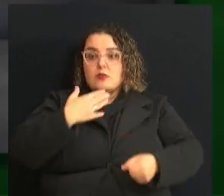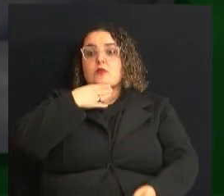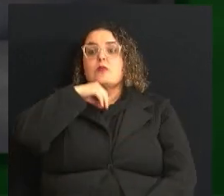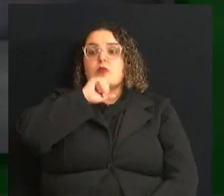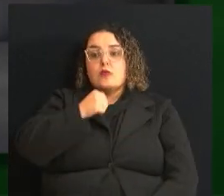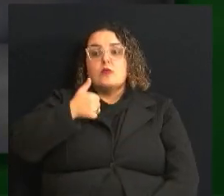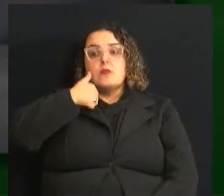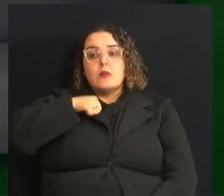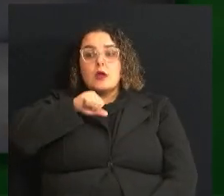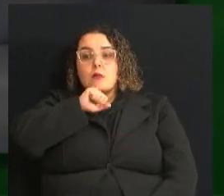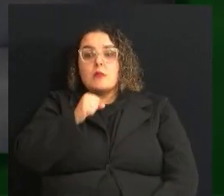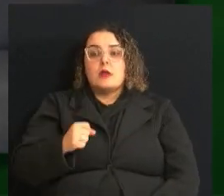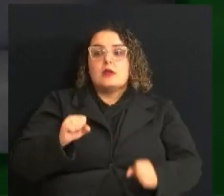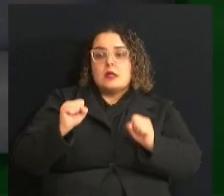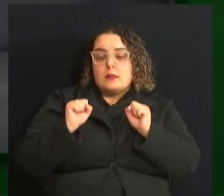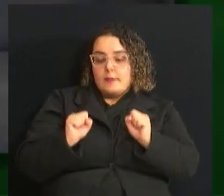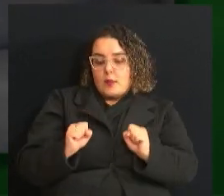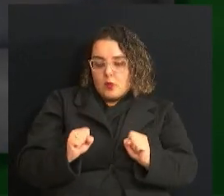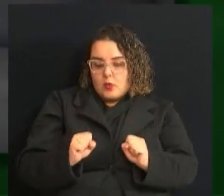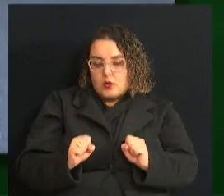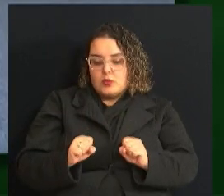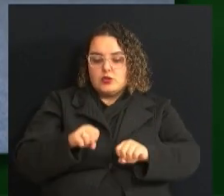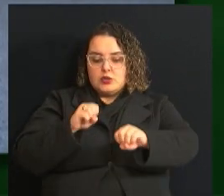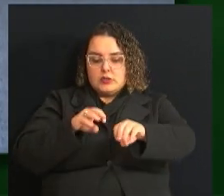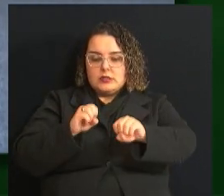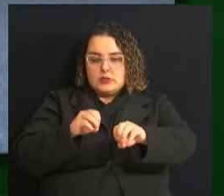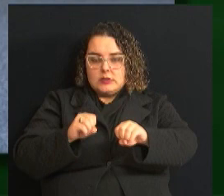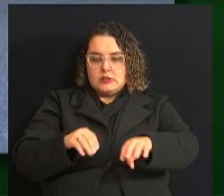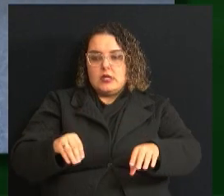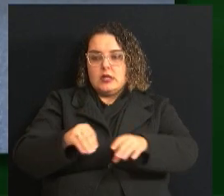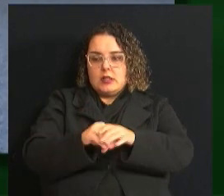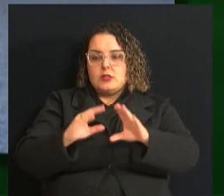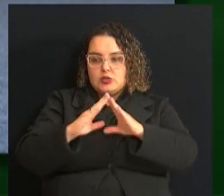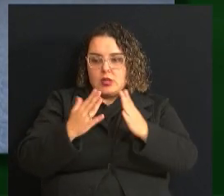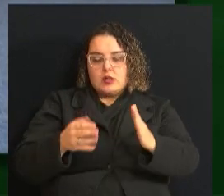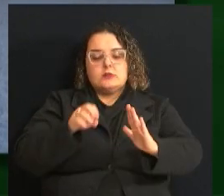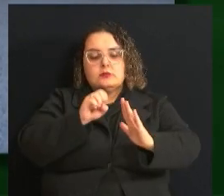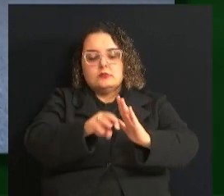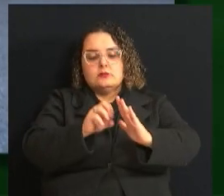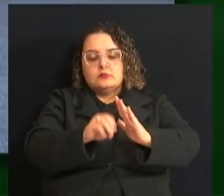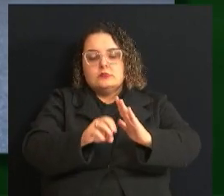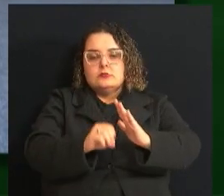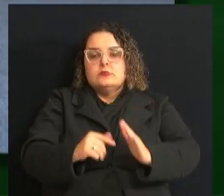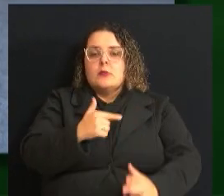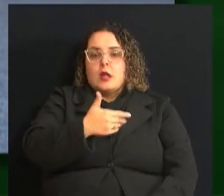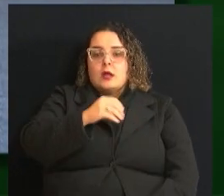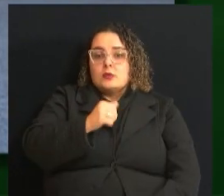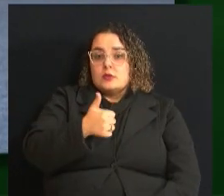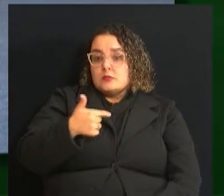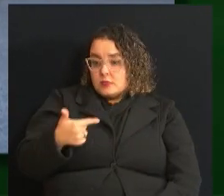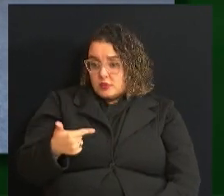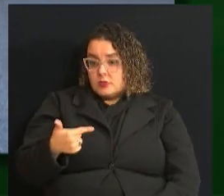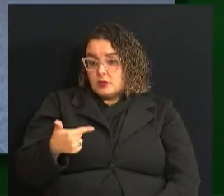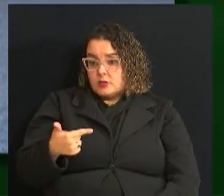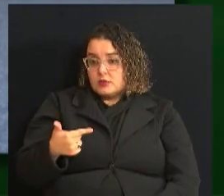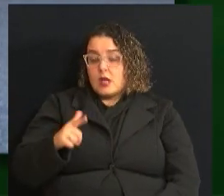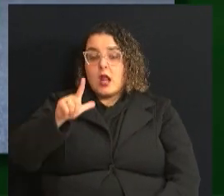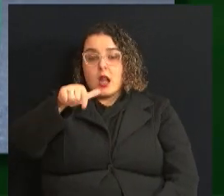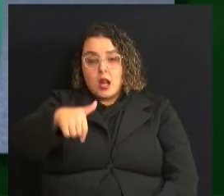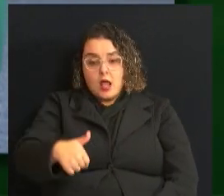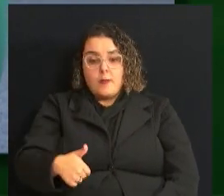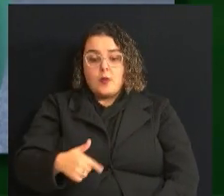ensinar os filhos em casa. Então esse projeto de lei foi apresentado em 2012, depois dele